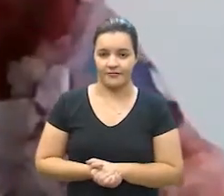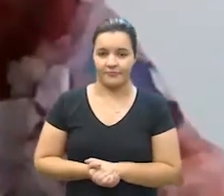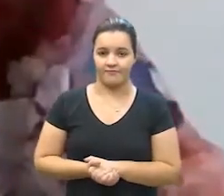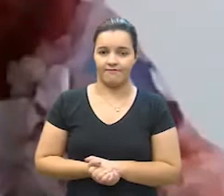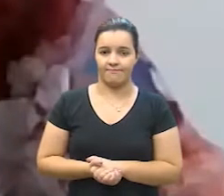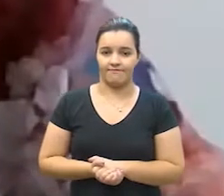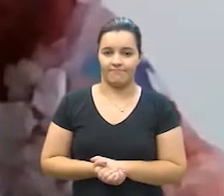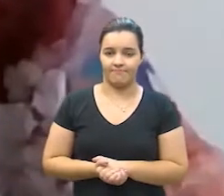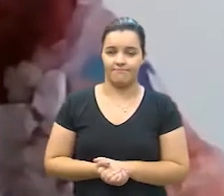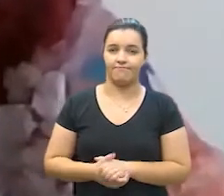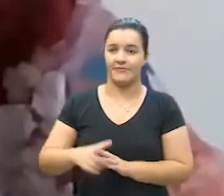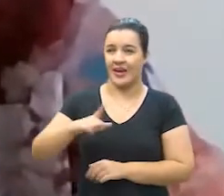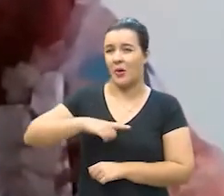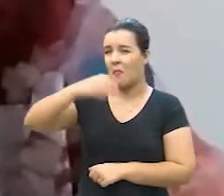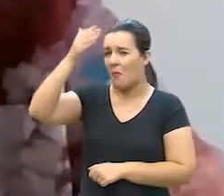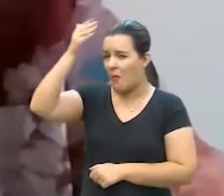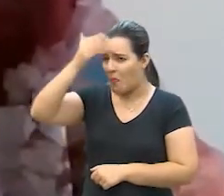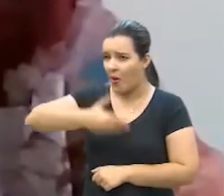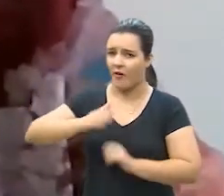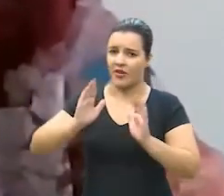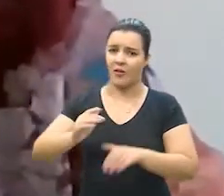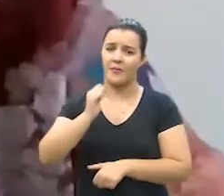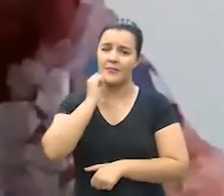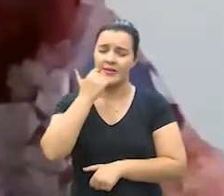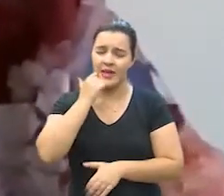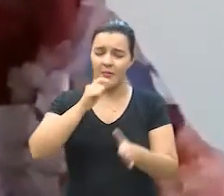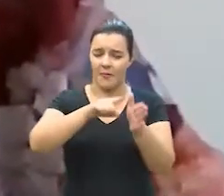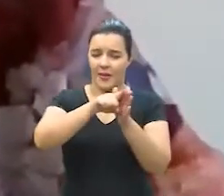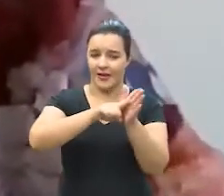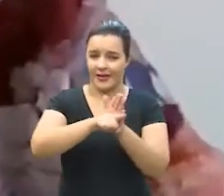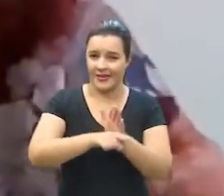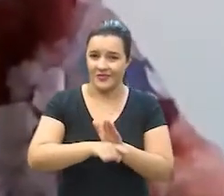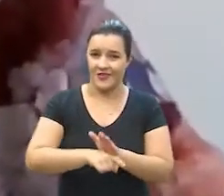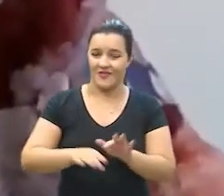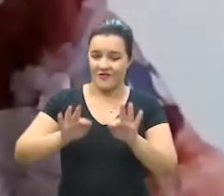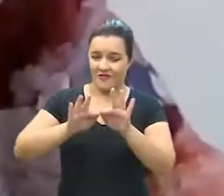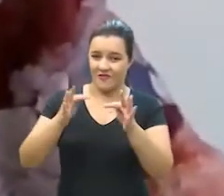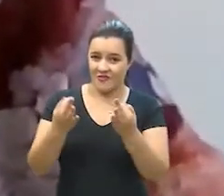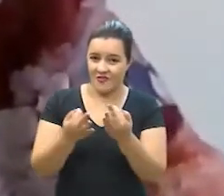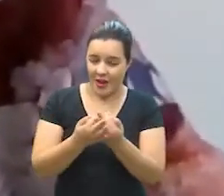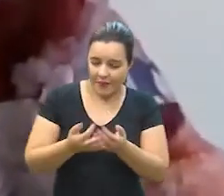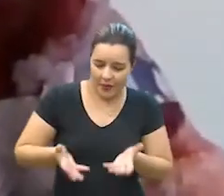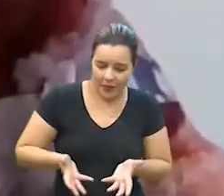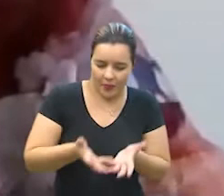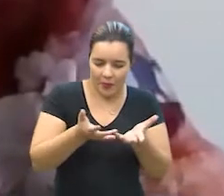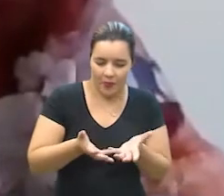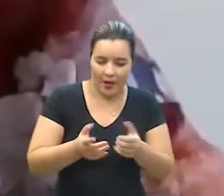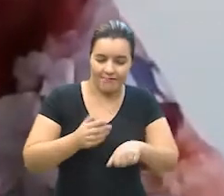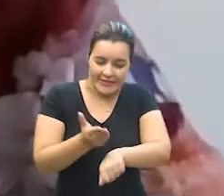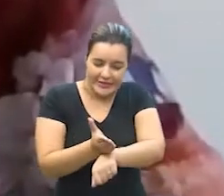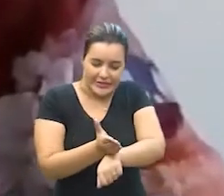Uma coisa que é comprovada cientificamente, que a estimulação precoce